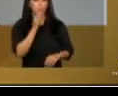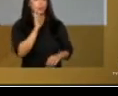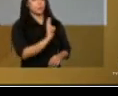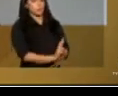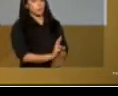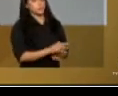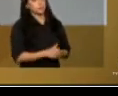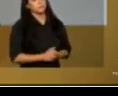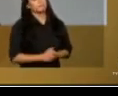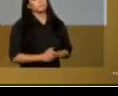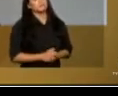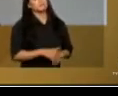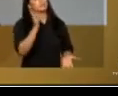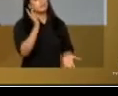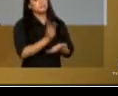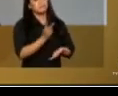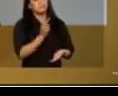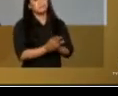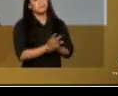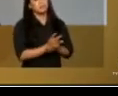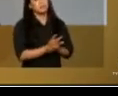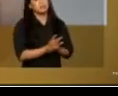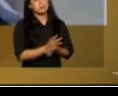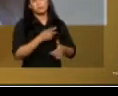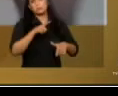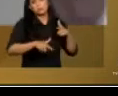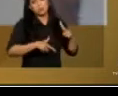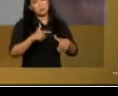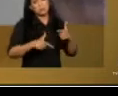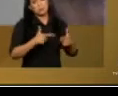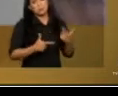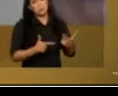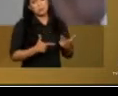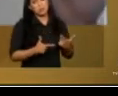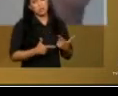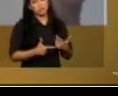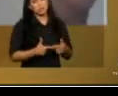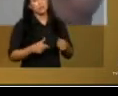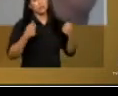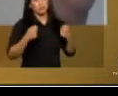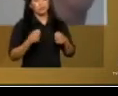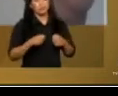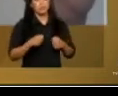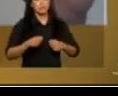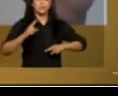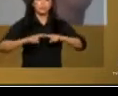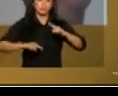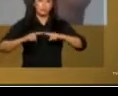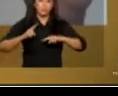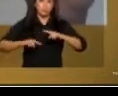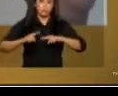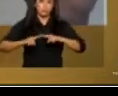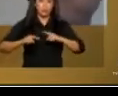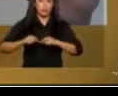nós continuaremos com a mesma capacidade de refino e com a mesma dependência de derivados